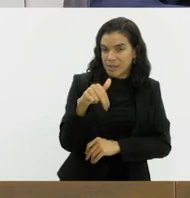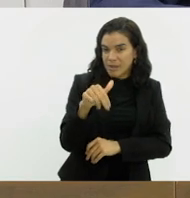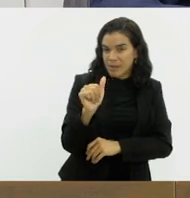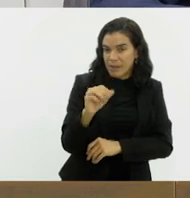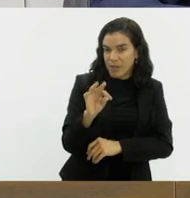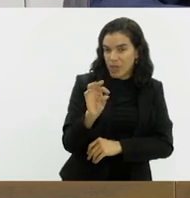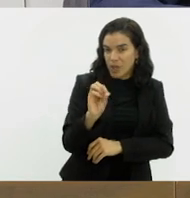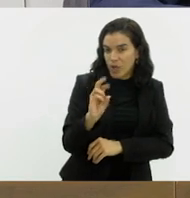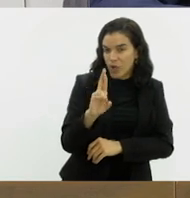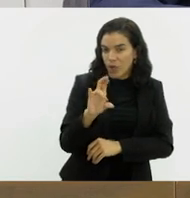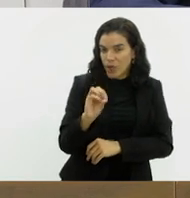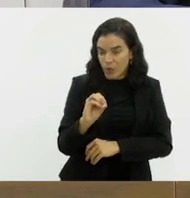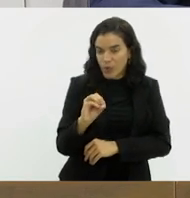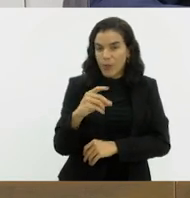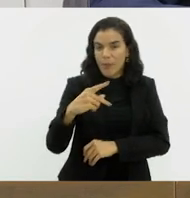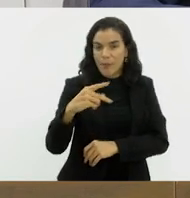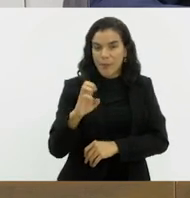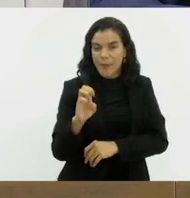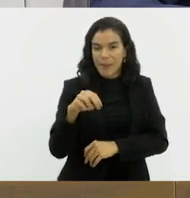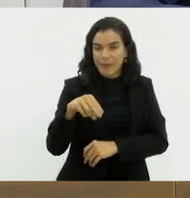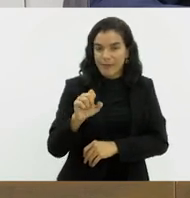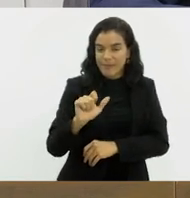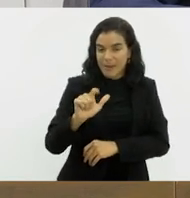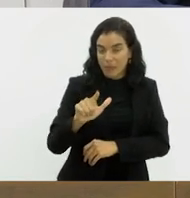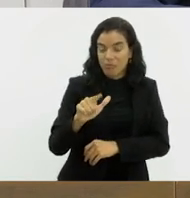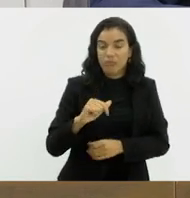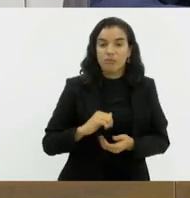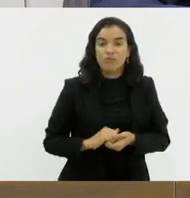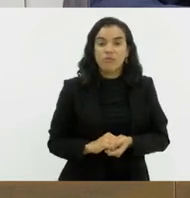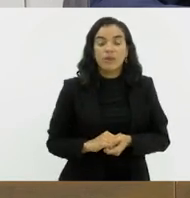a gente tinha discussões muito